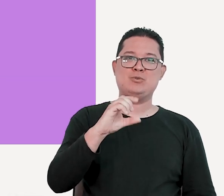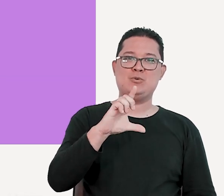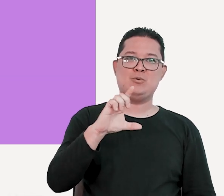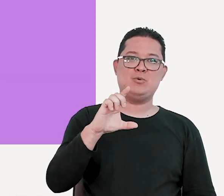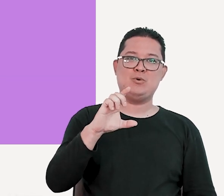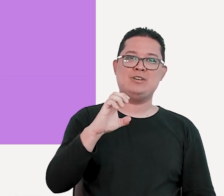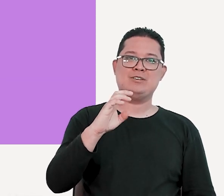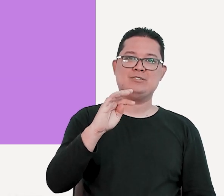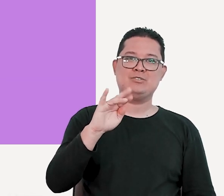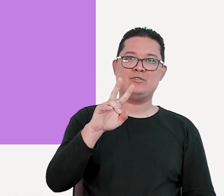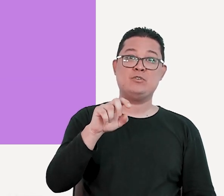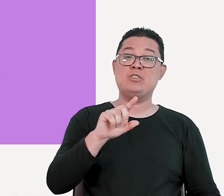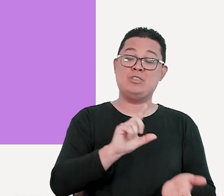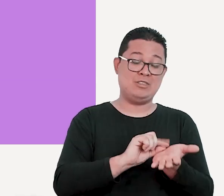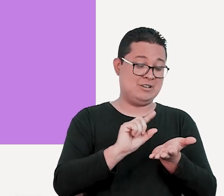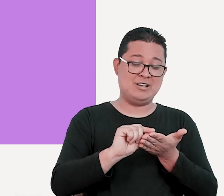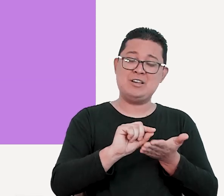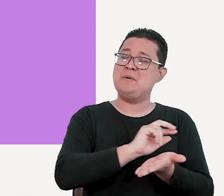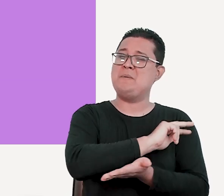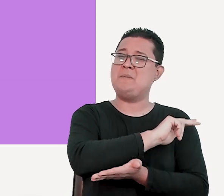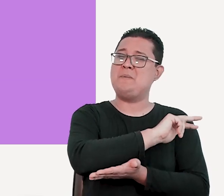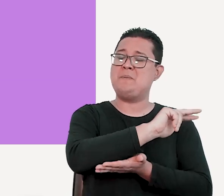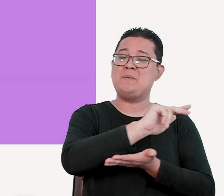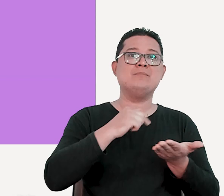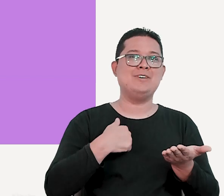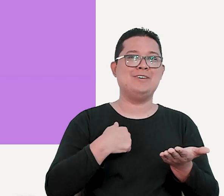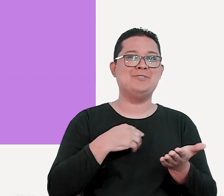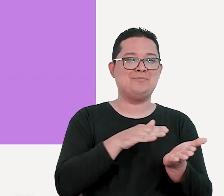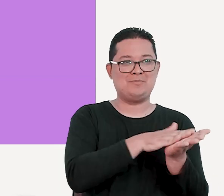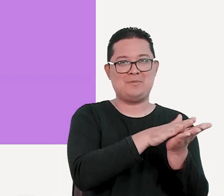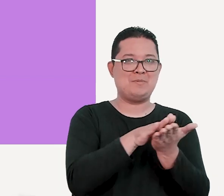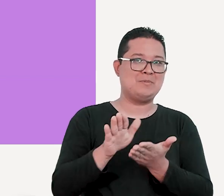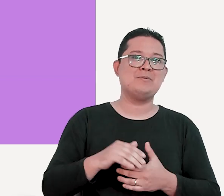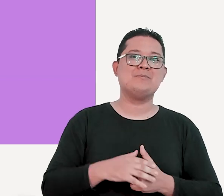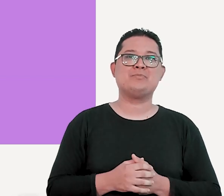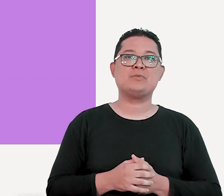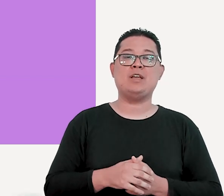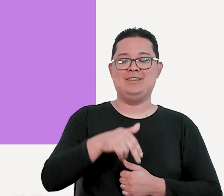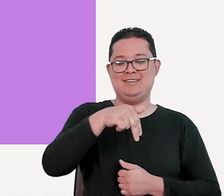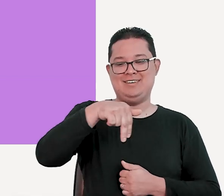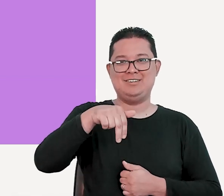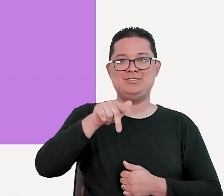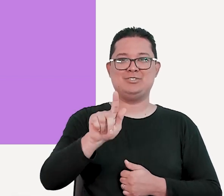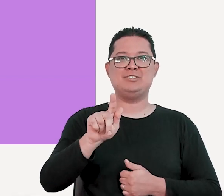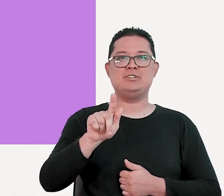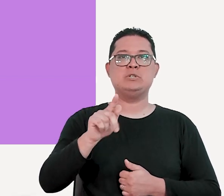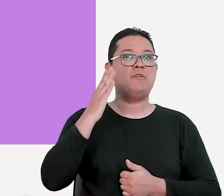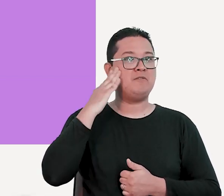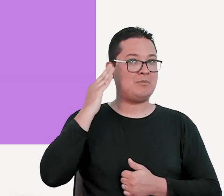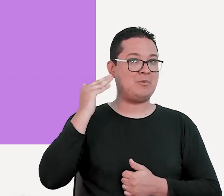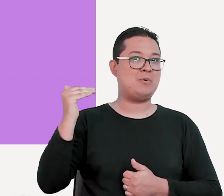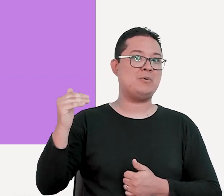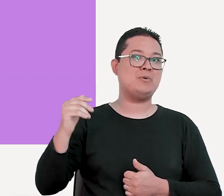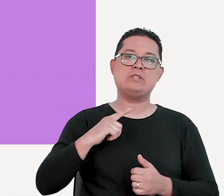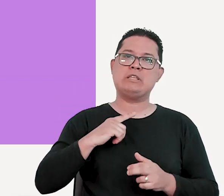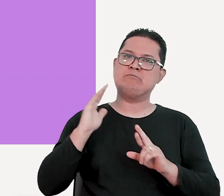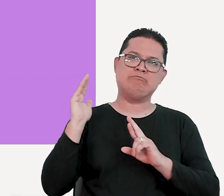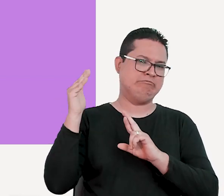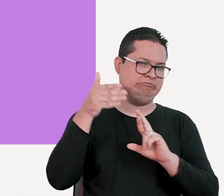artigos lá, eu tenho alguns publicados lá também. O NNG, que é famosérrimo, todo mundo sabe, tem referência para